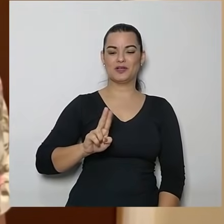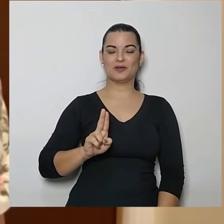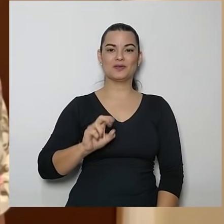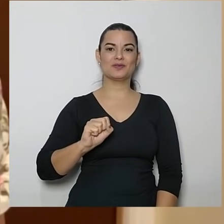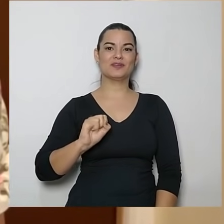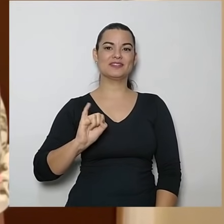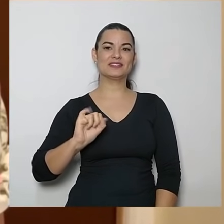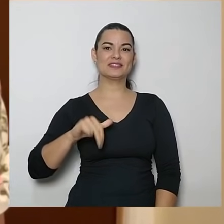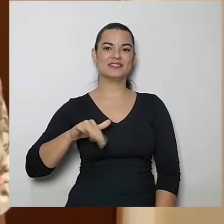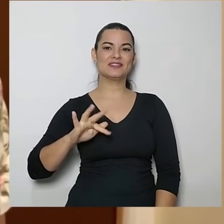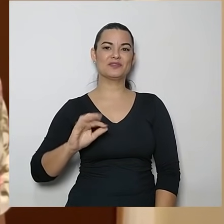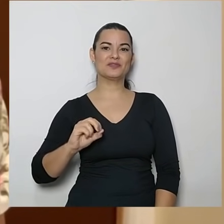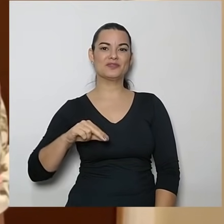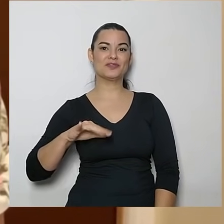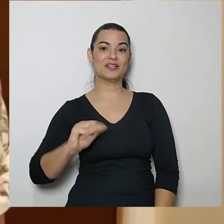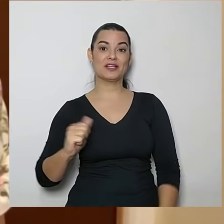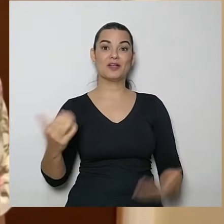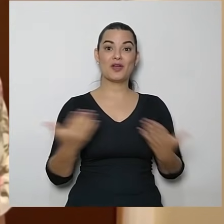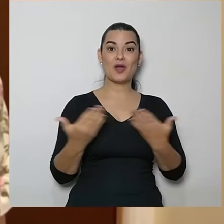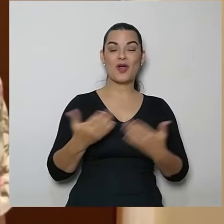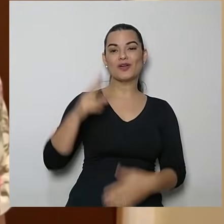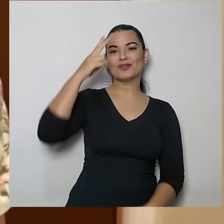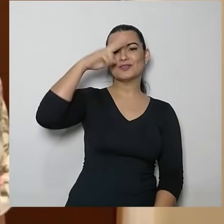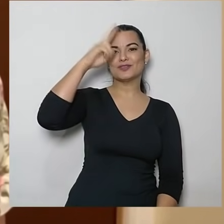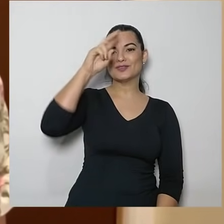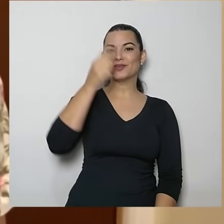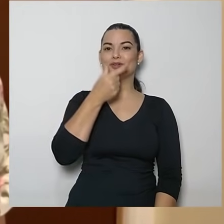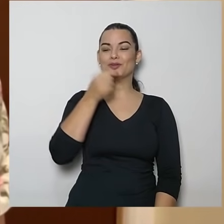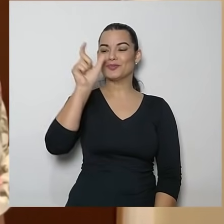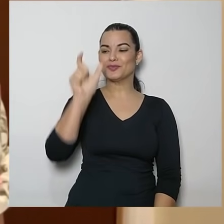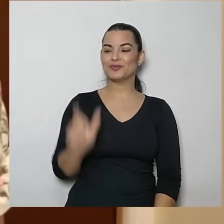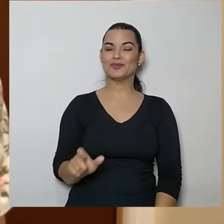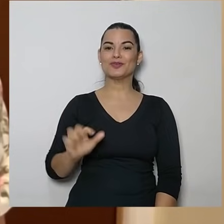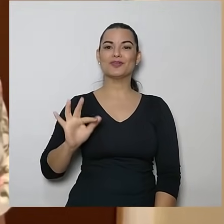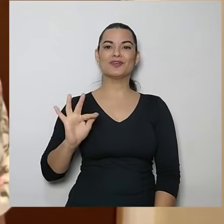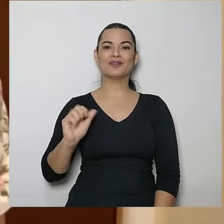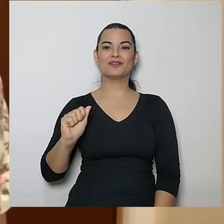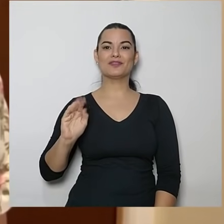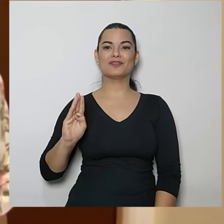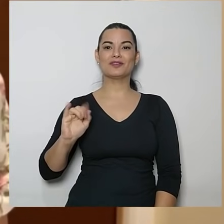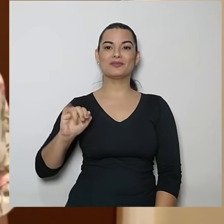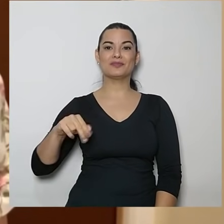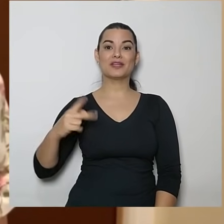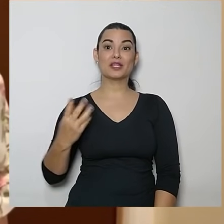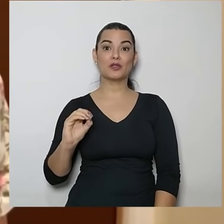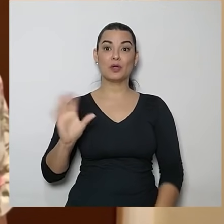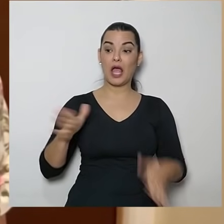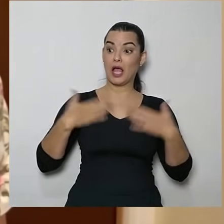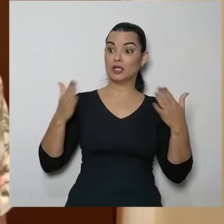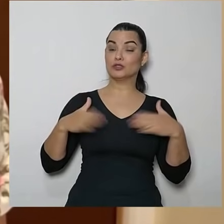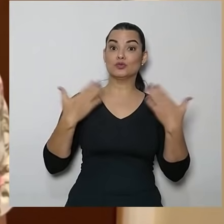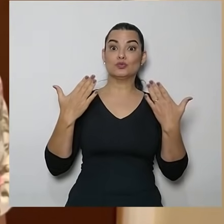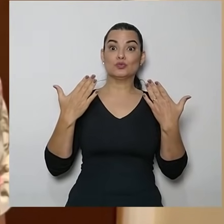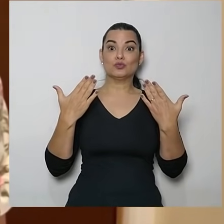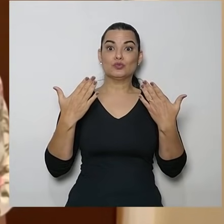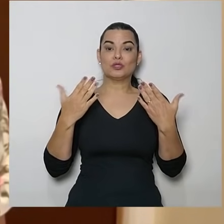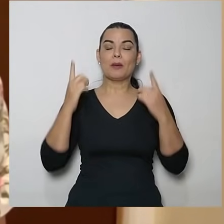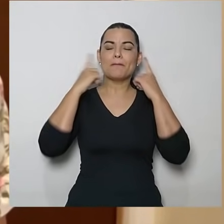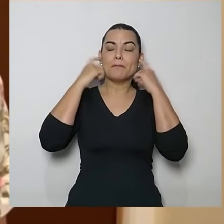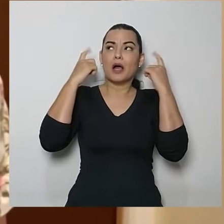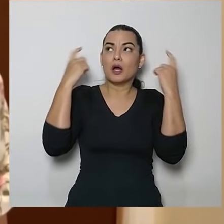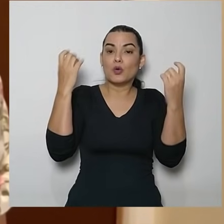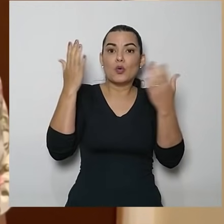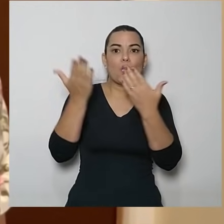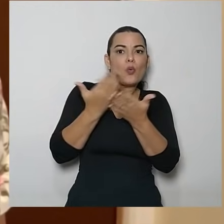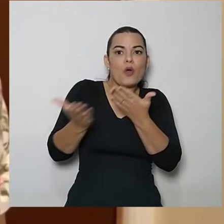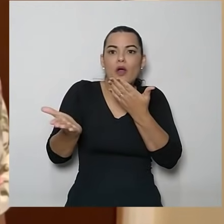de um menino, o Fabinho, que se assustava com qualquer barulho que ouvia. Até que um dia ele percebeu como a